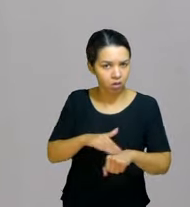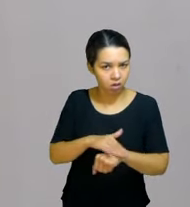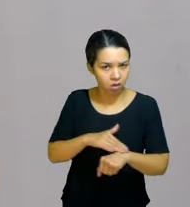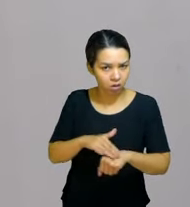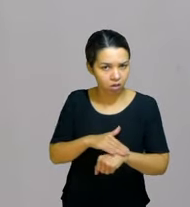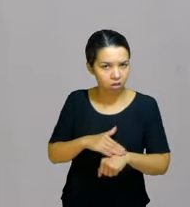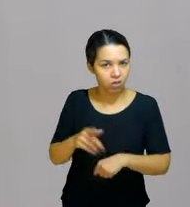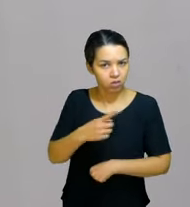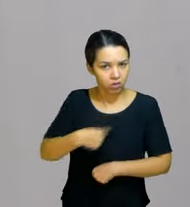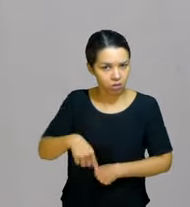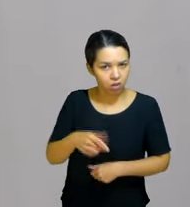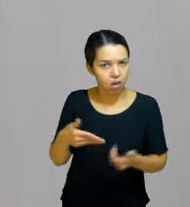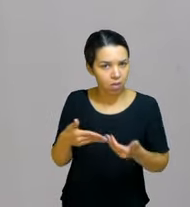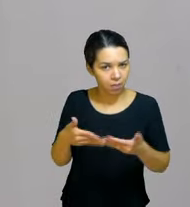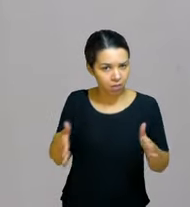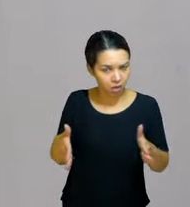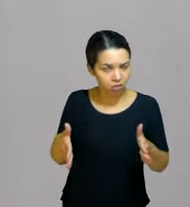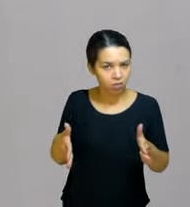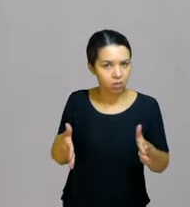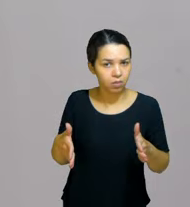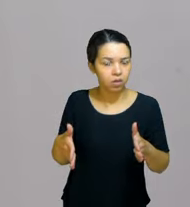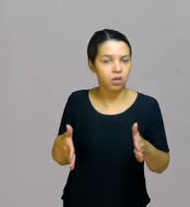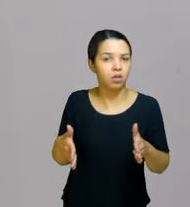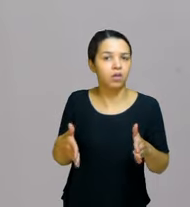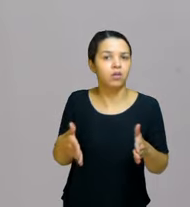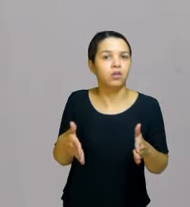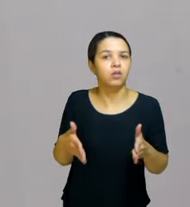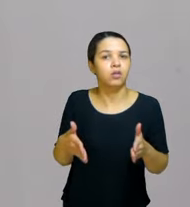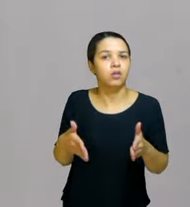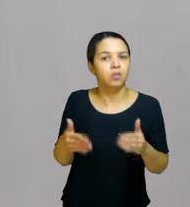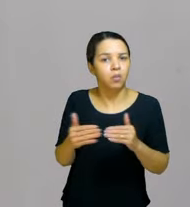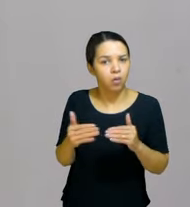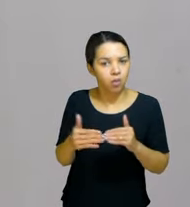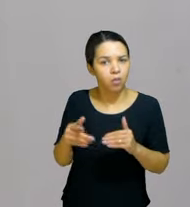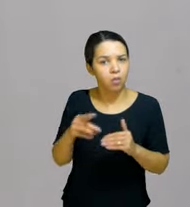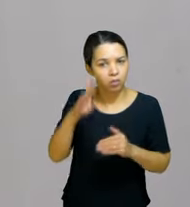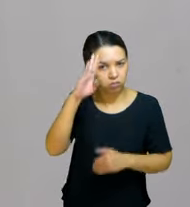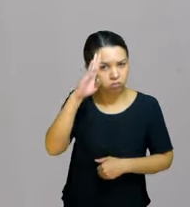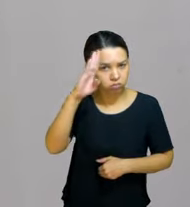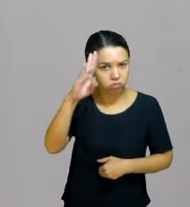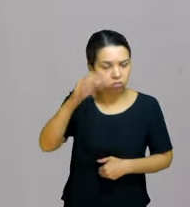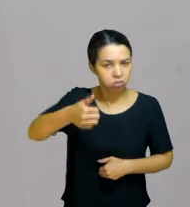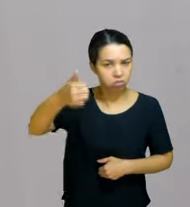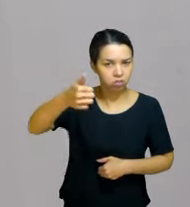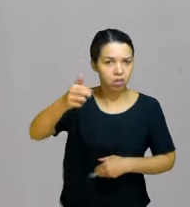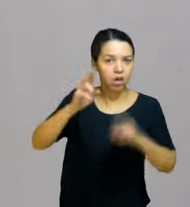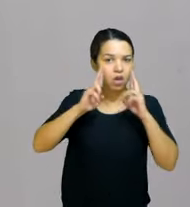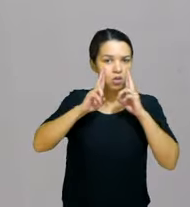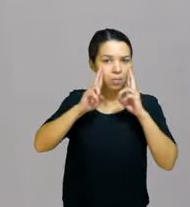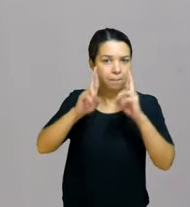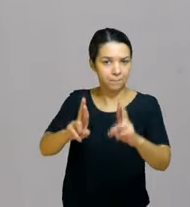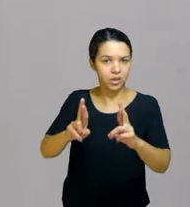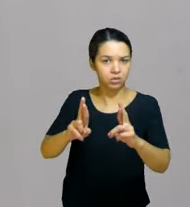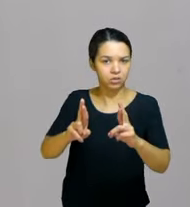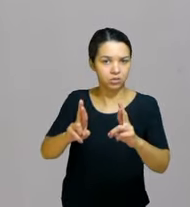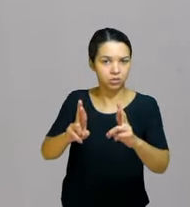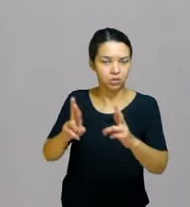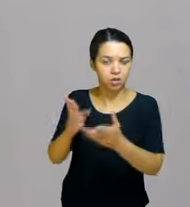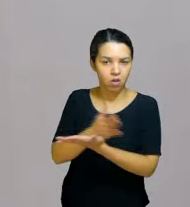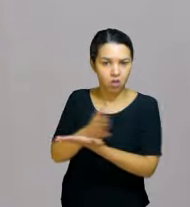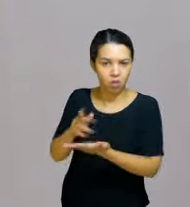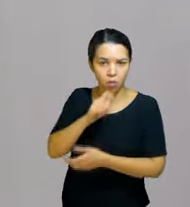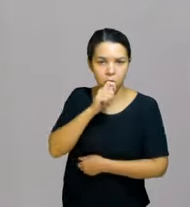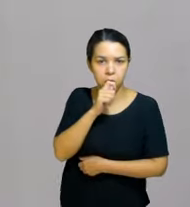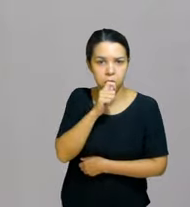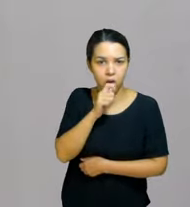para conciliar, mas uma coisa é fundamental: respeito. Eu escutei dos meus árbitros o seguinte: se o